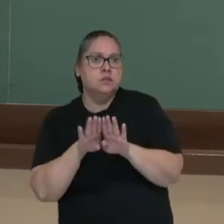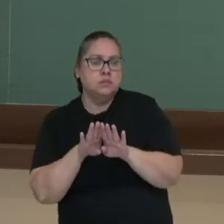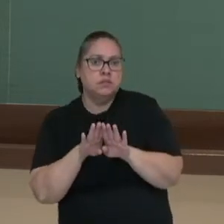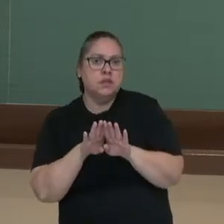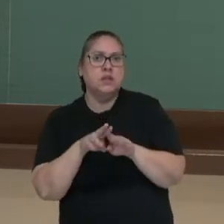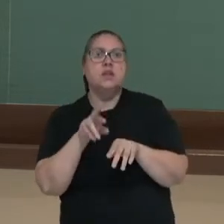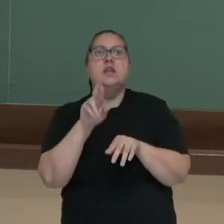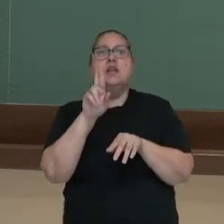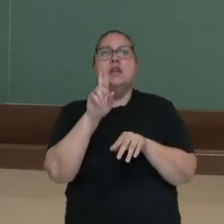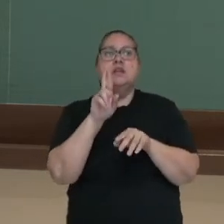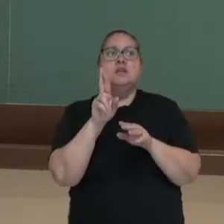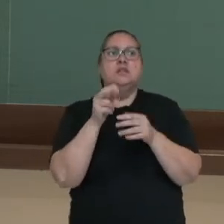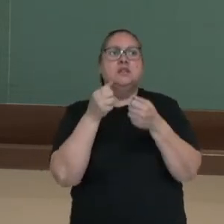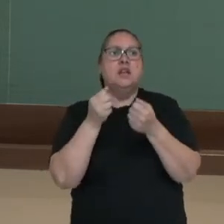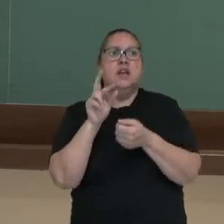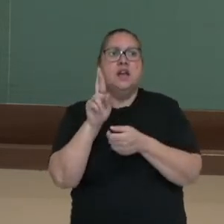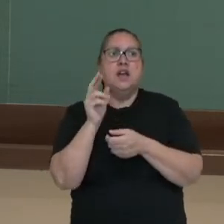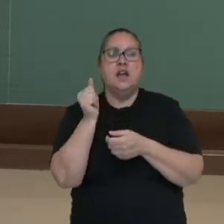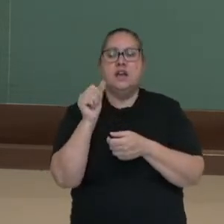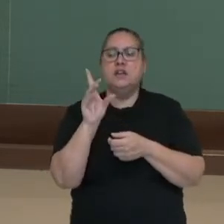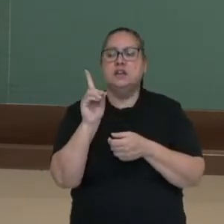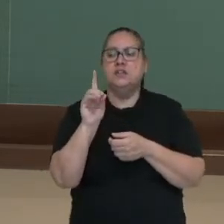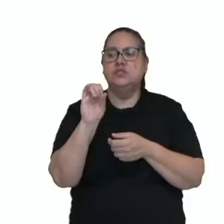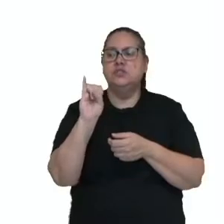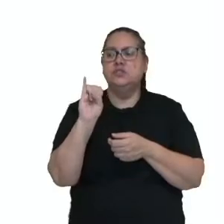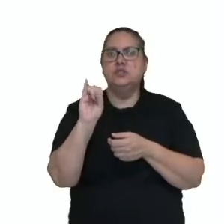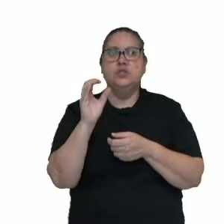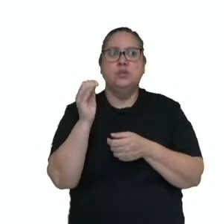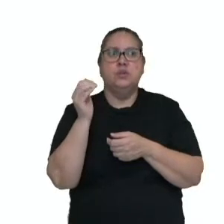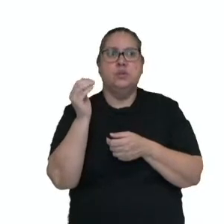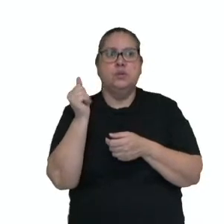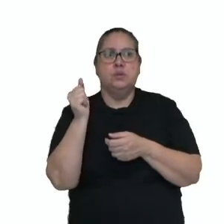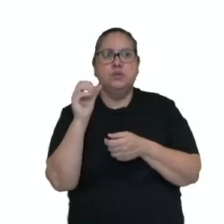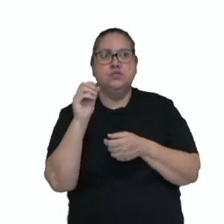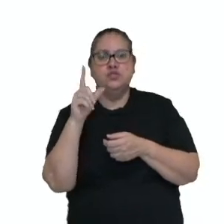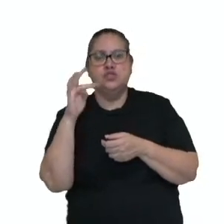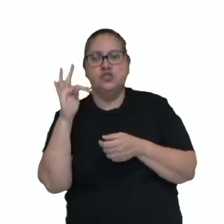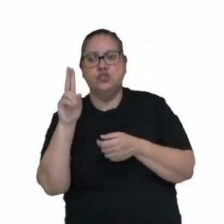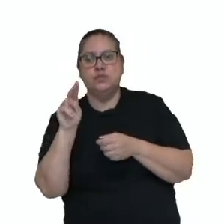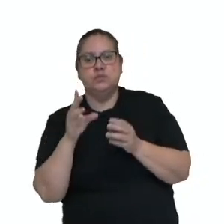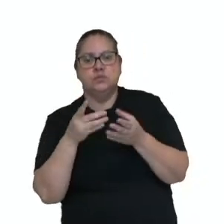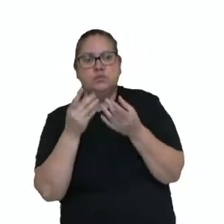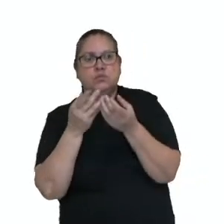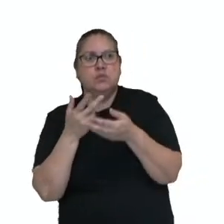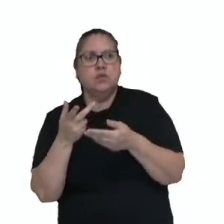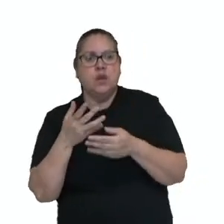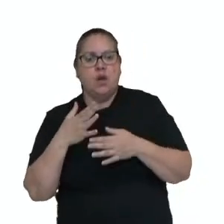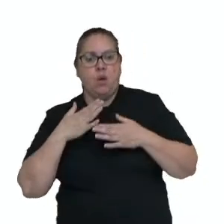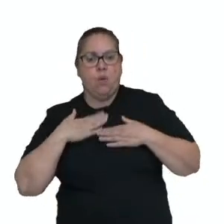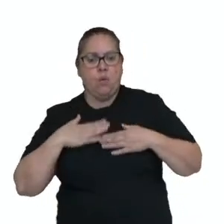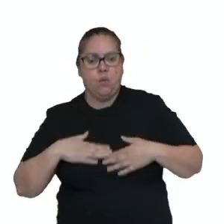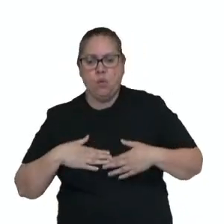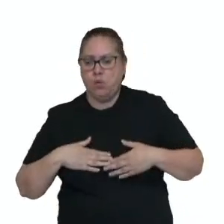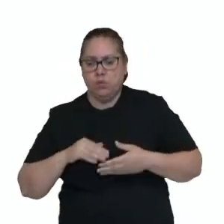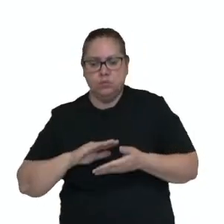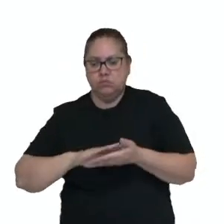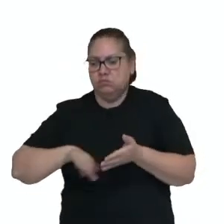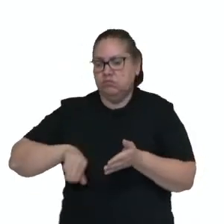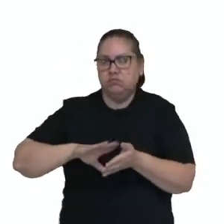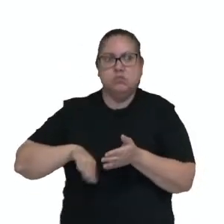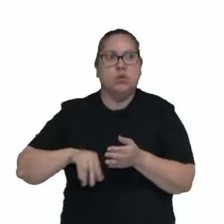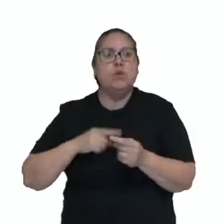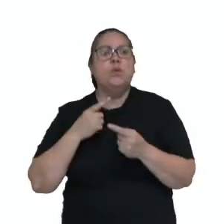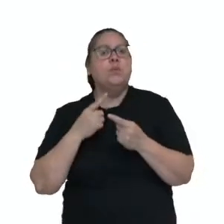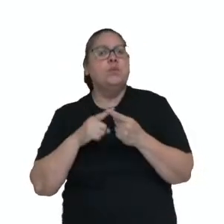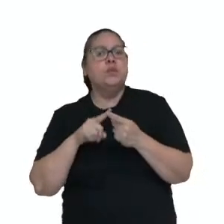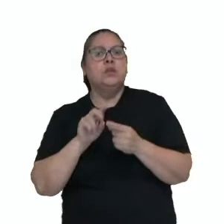metais pesados e radioativos, né? São metais que o organismo não é capaz de eliminar. Por que que a gente